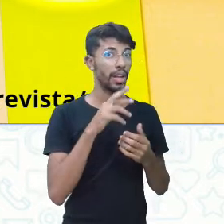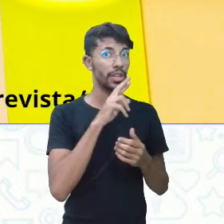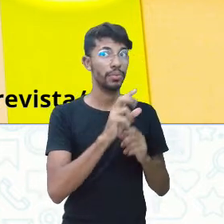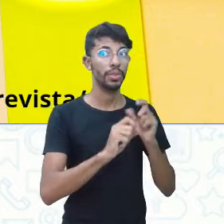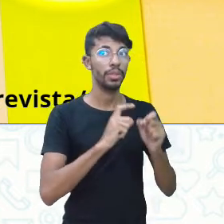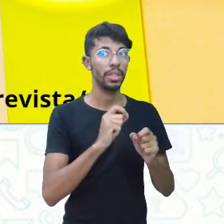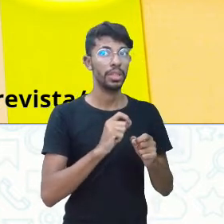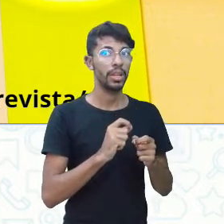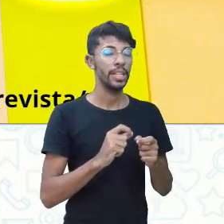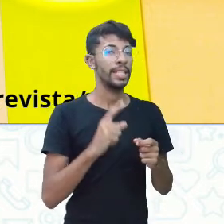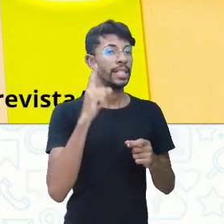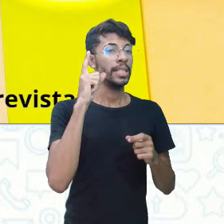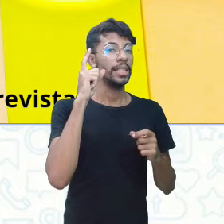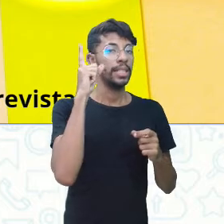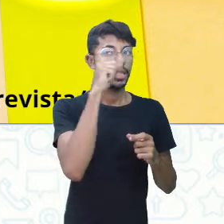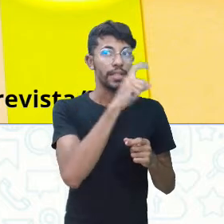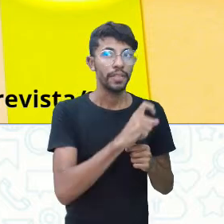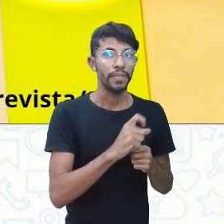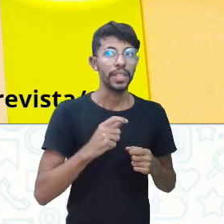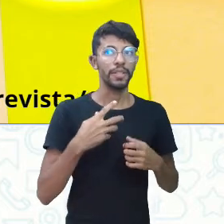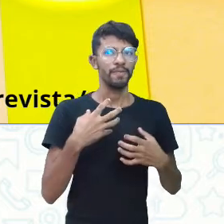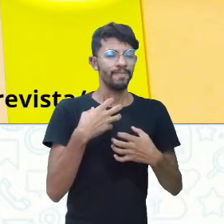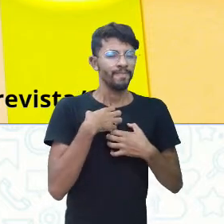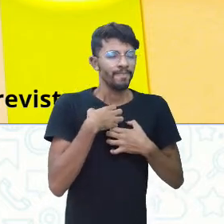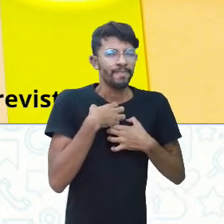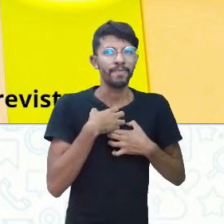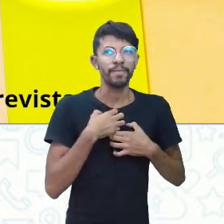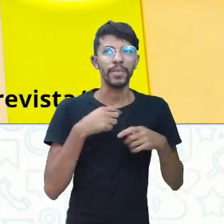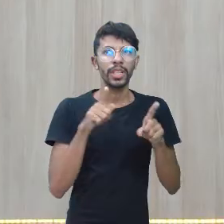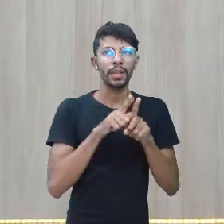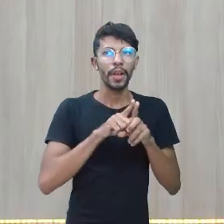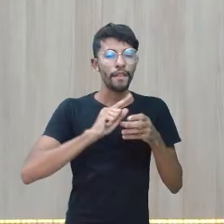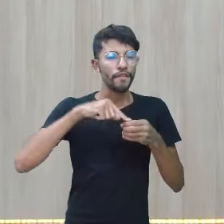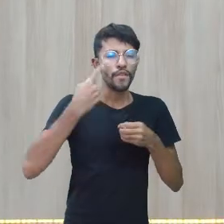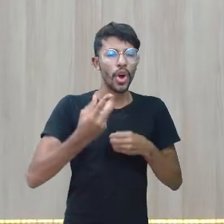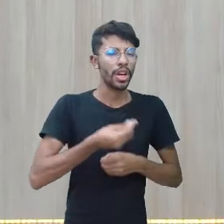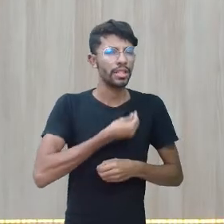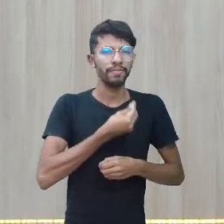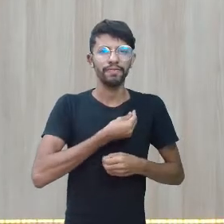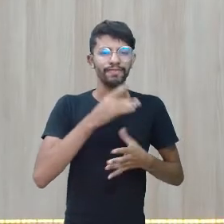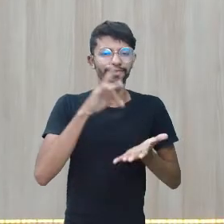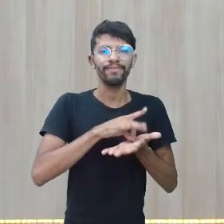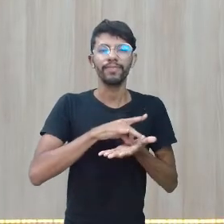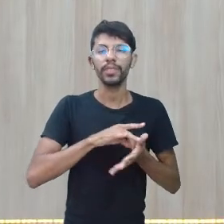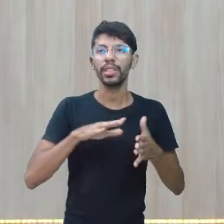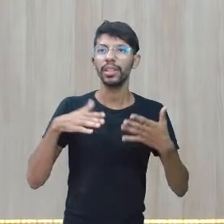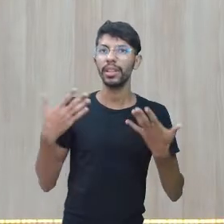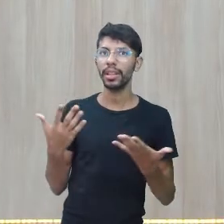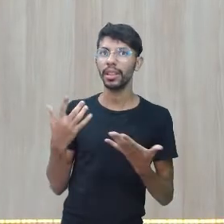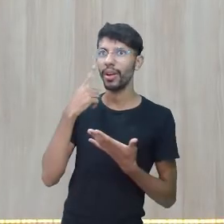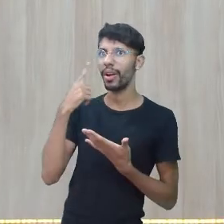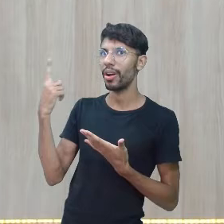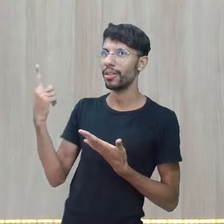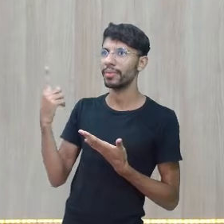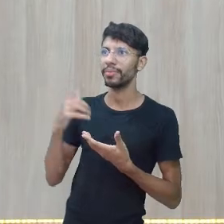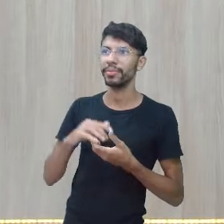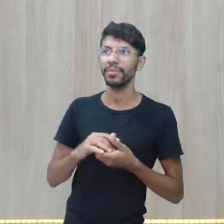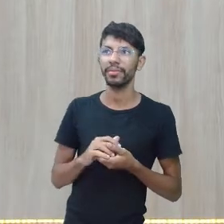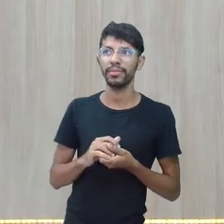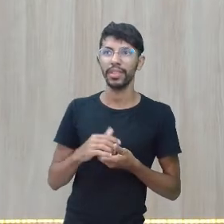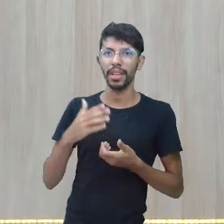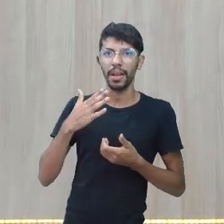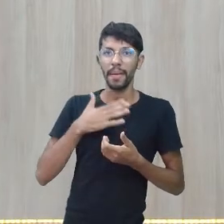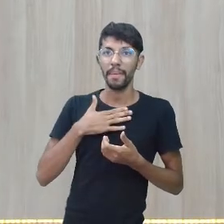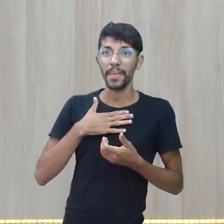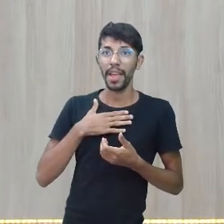intensa, inteiramente fora da realidade da vida. E aí perceba que quando eu vou ler a fala da Clarice Lispector, a minha voz já